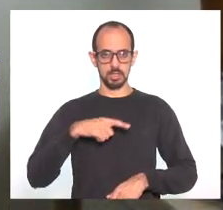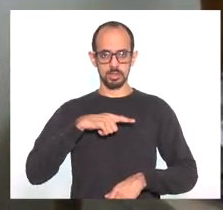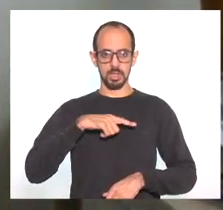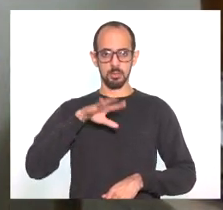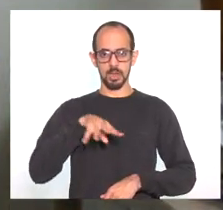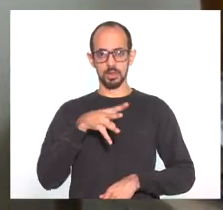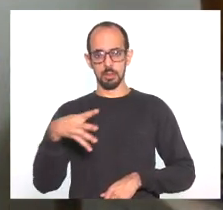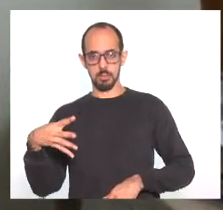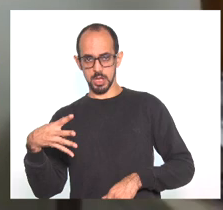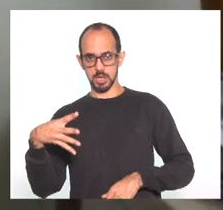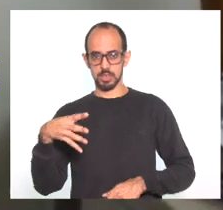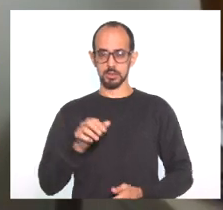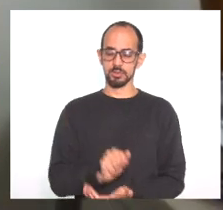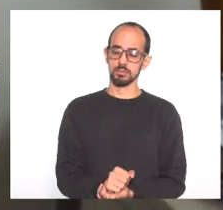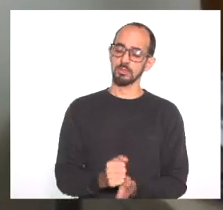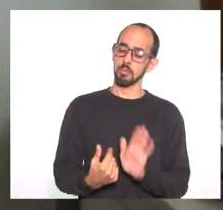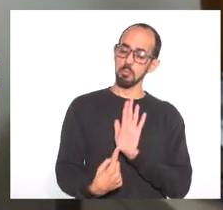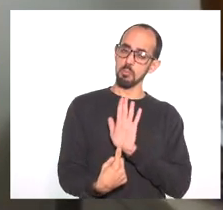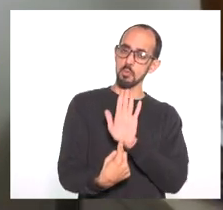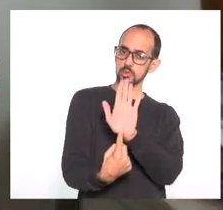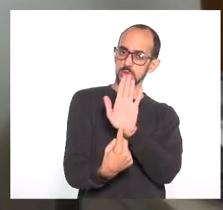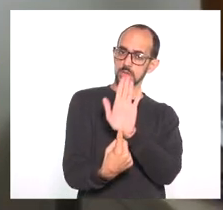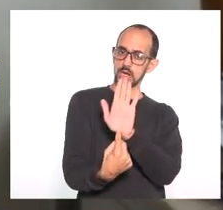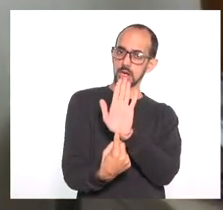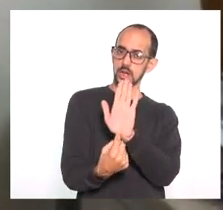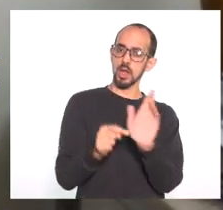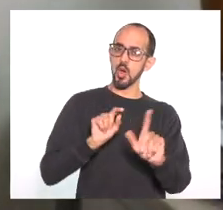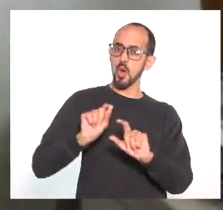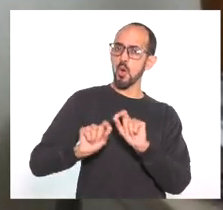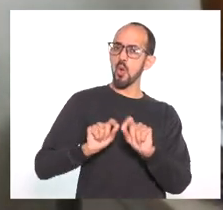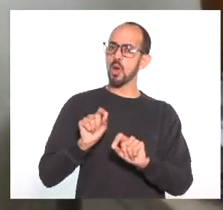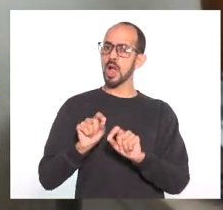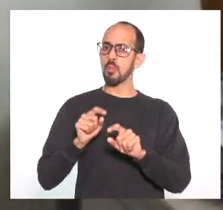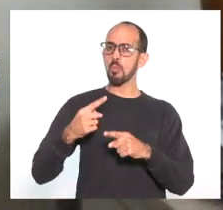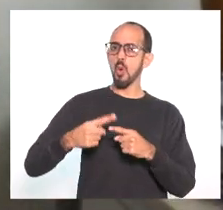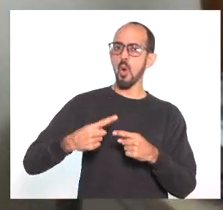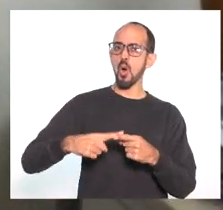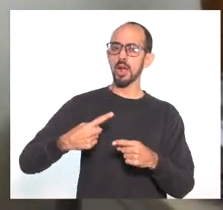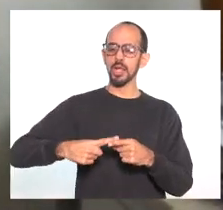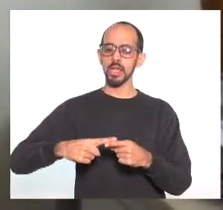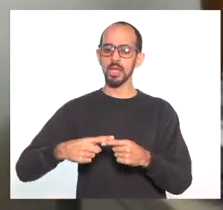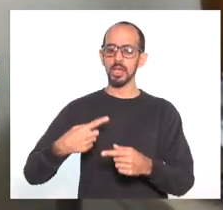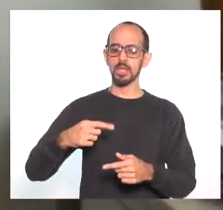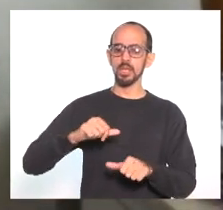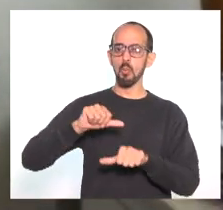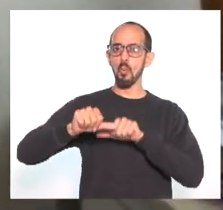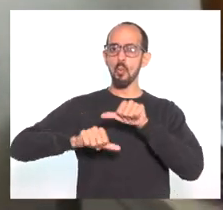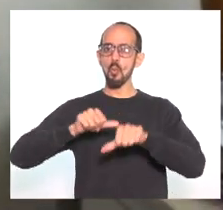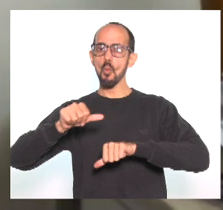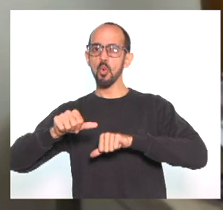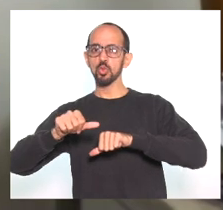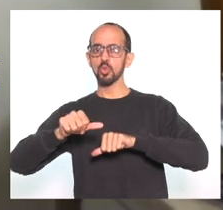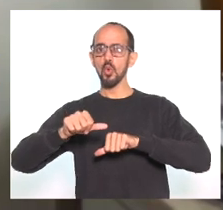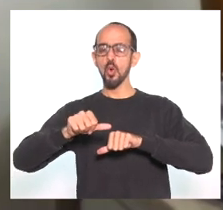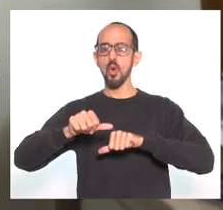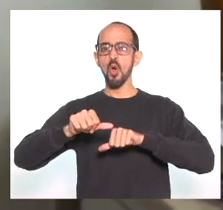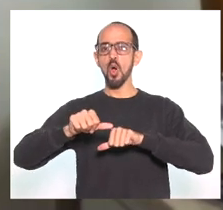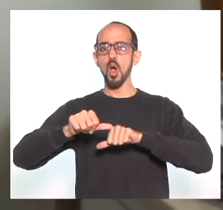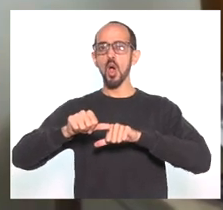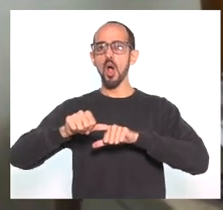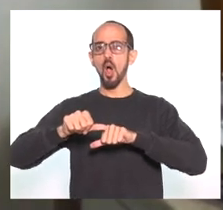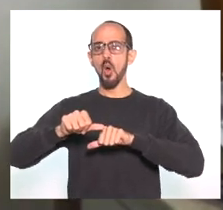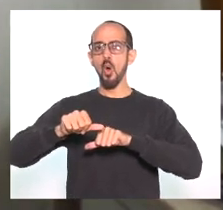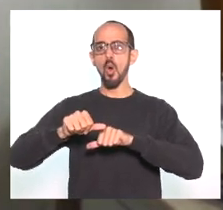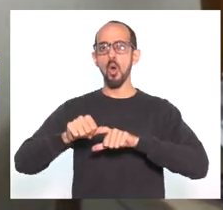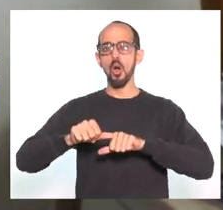tabelinha para mostrar por que derivou essa CPI. Por que o